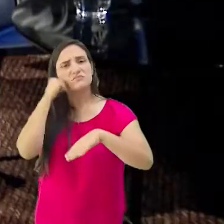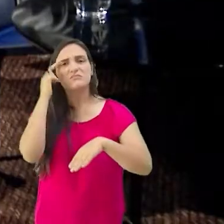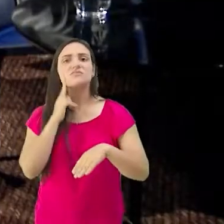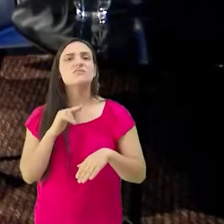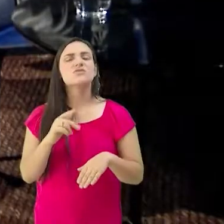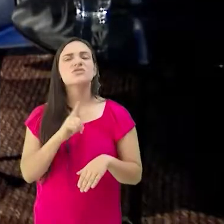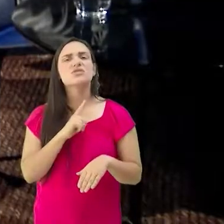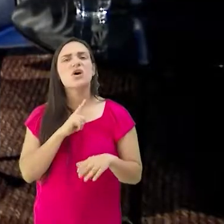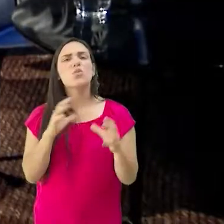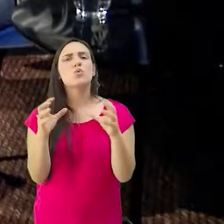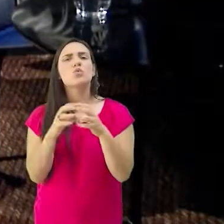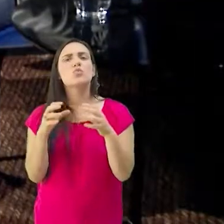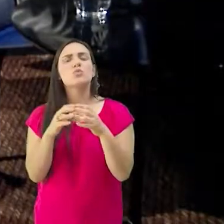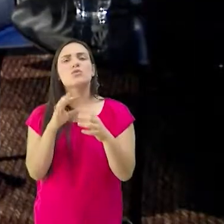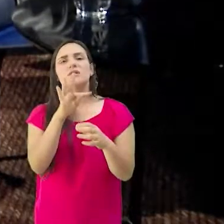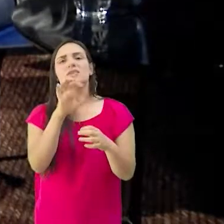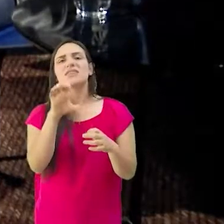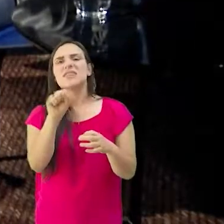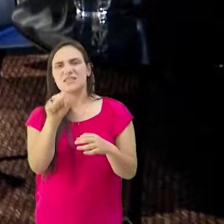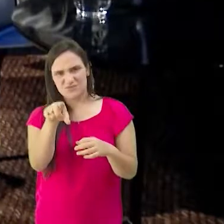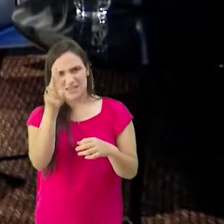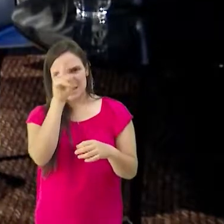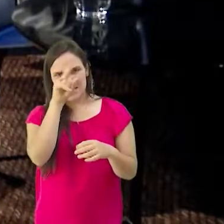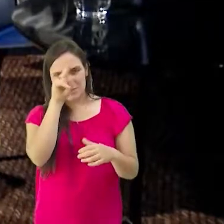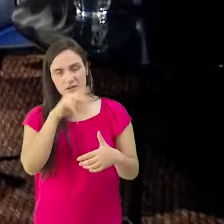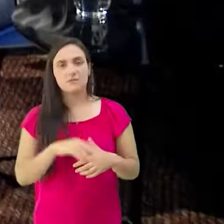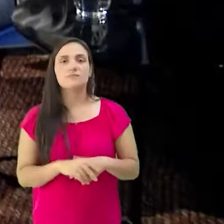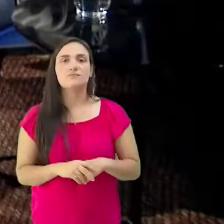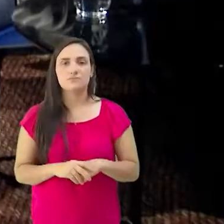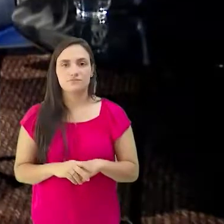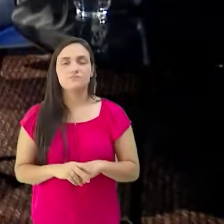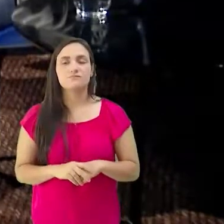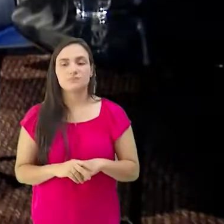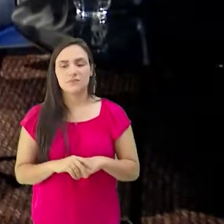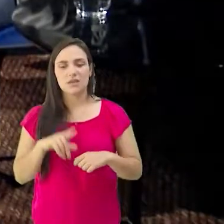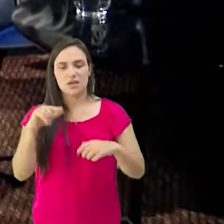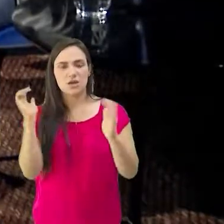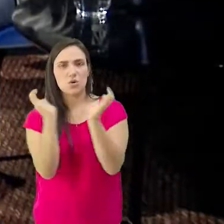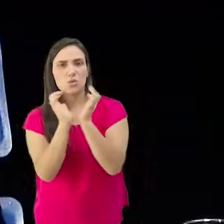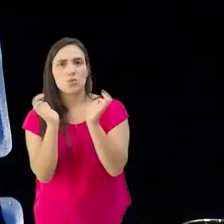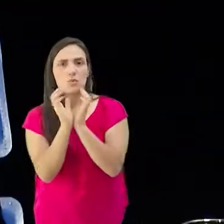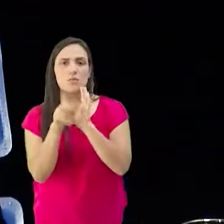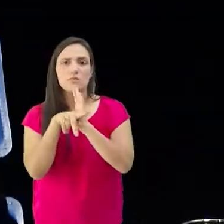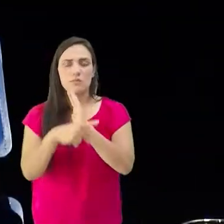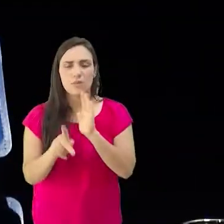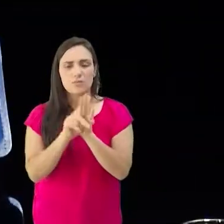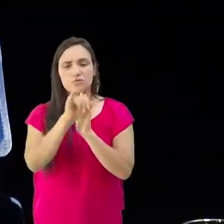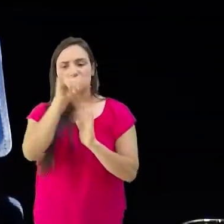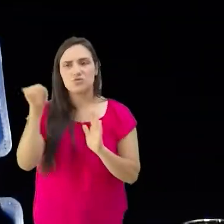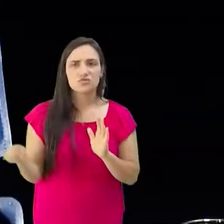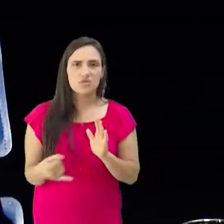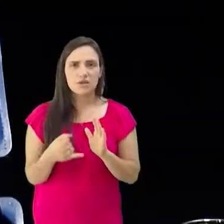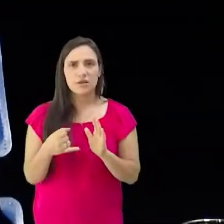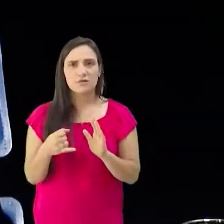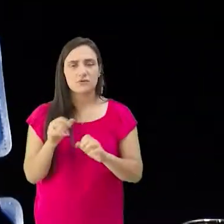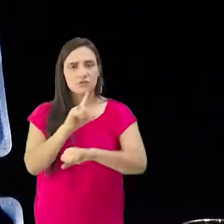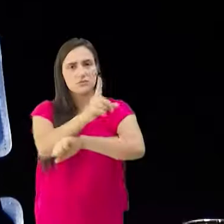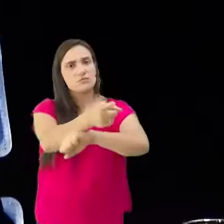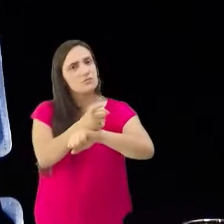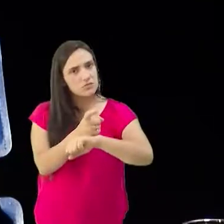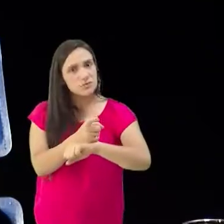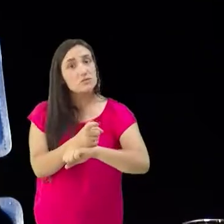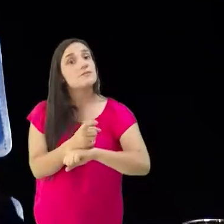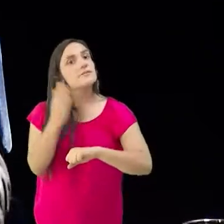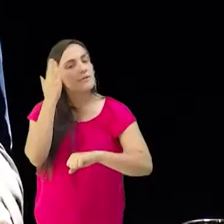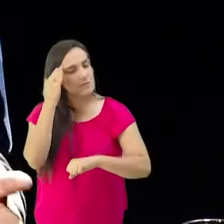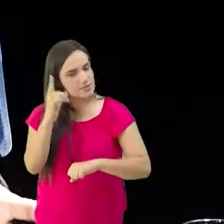criou o Grupo TES. Sim, na verdade, você se casou em 85, você me falou, né? Foi isso. O Grupo TES trabalha tudo zumbi. E depois a gente ficou sabendo que tinha informantes lá do Serviço